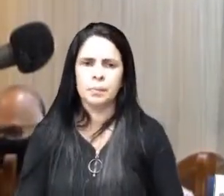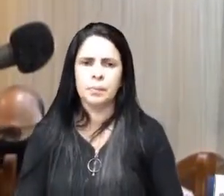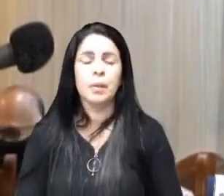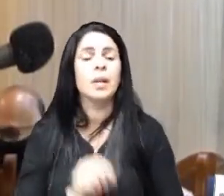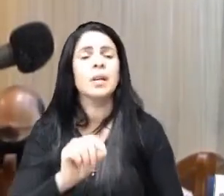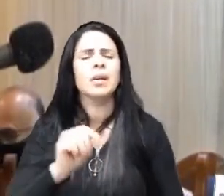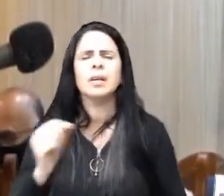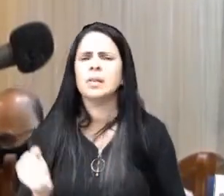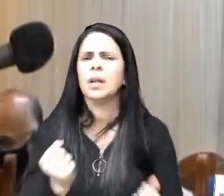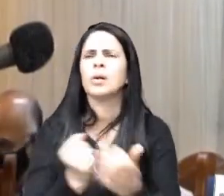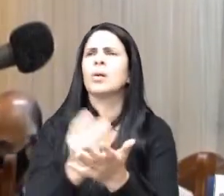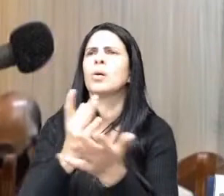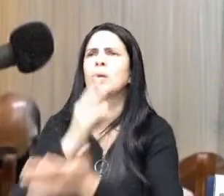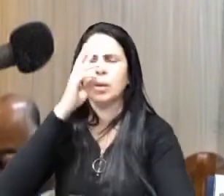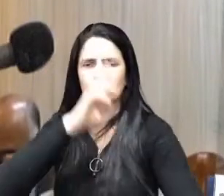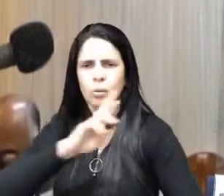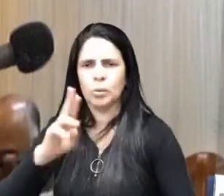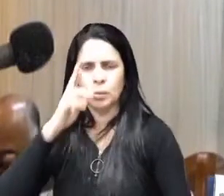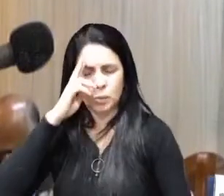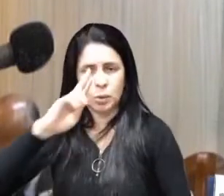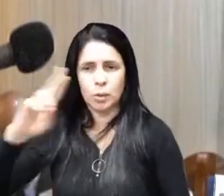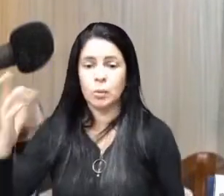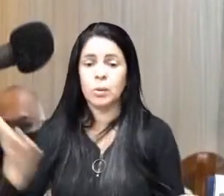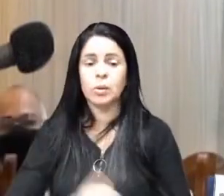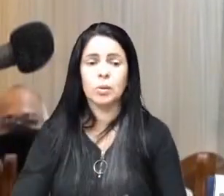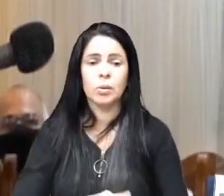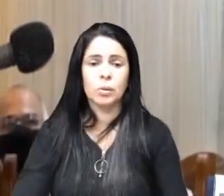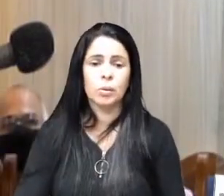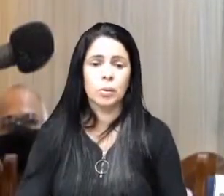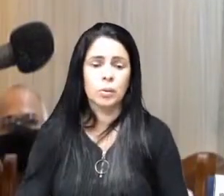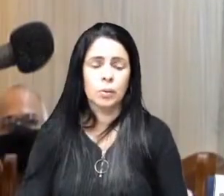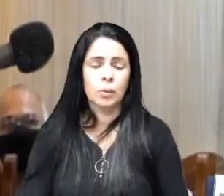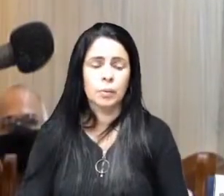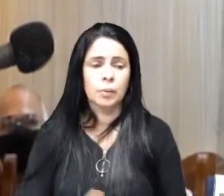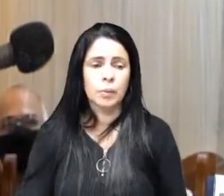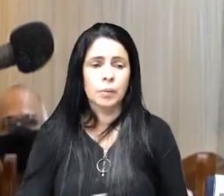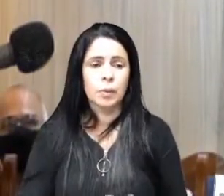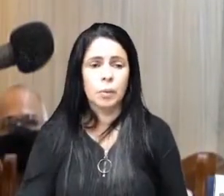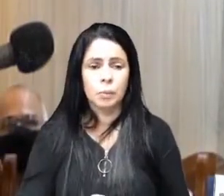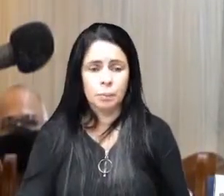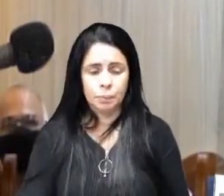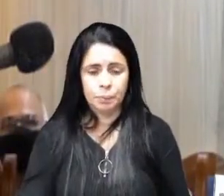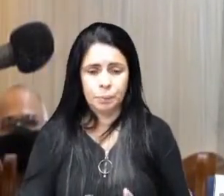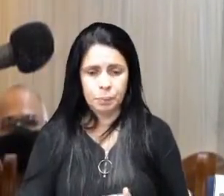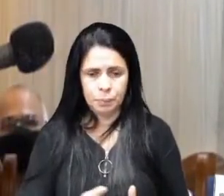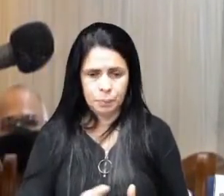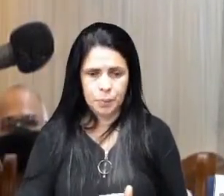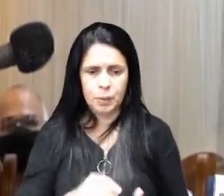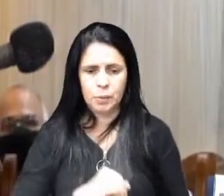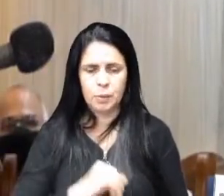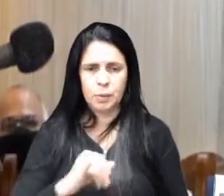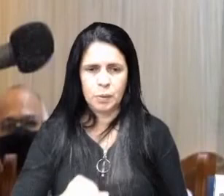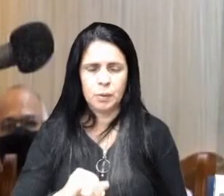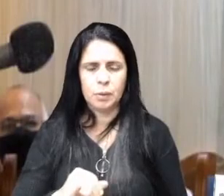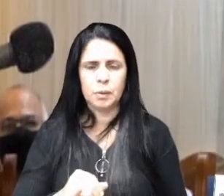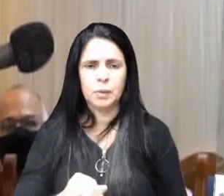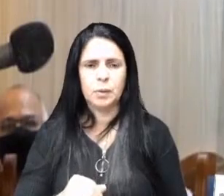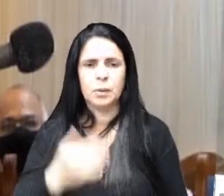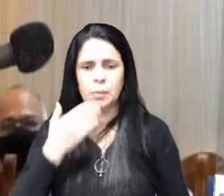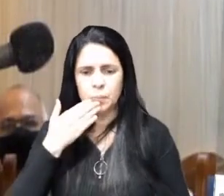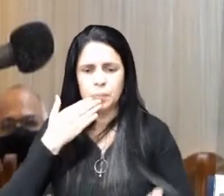Quem dá glória ao nome do Senhor esta noite? Então Pedro disse: já está próximo o fim de